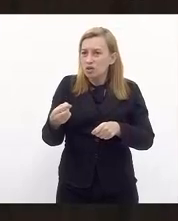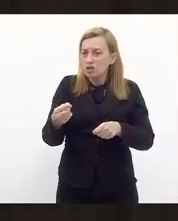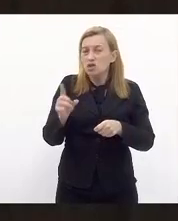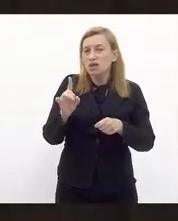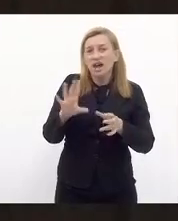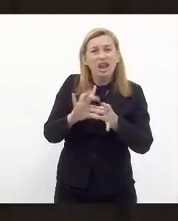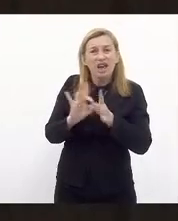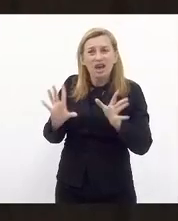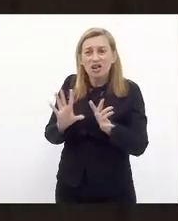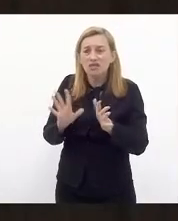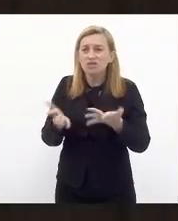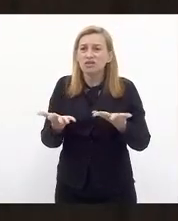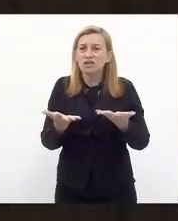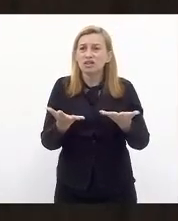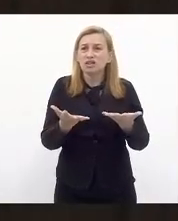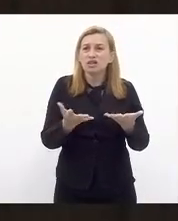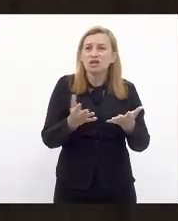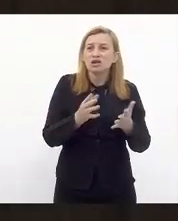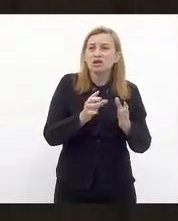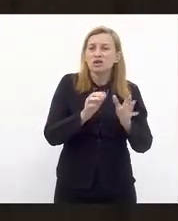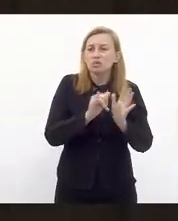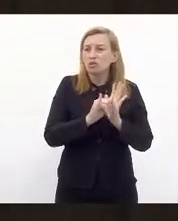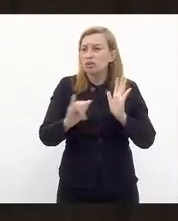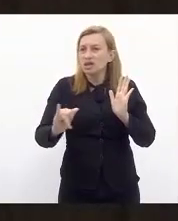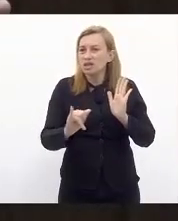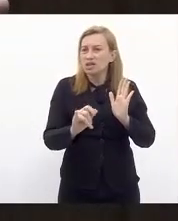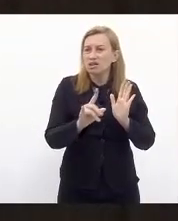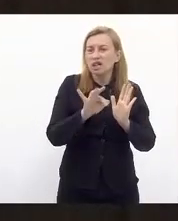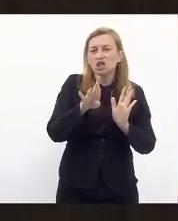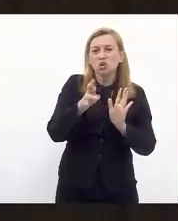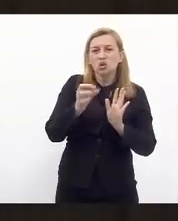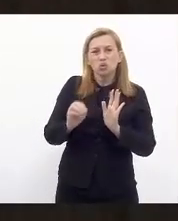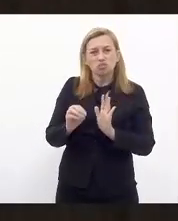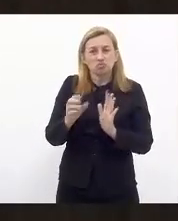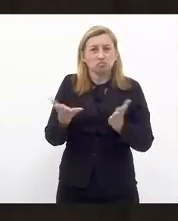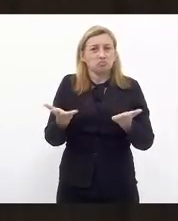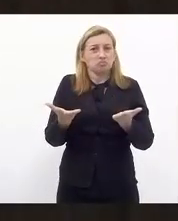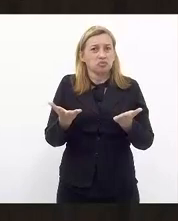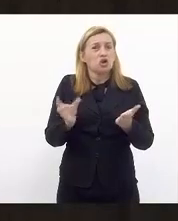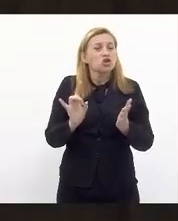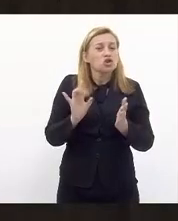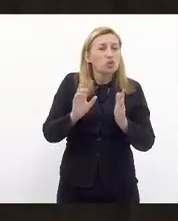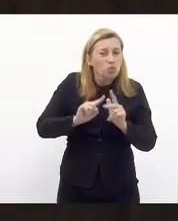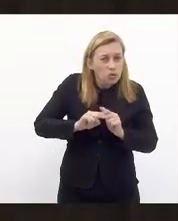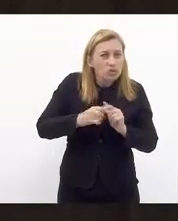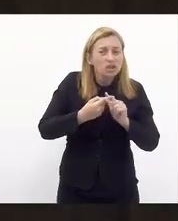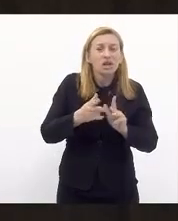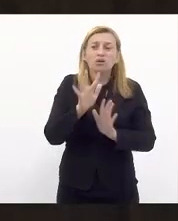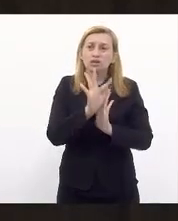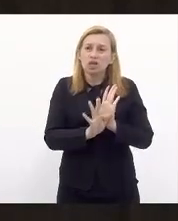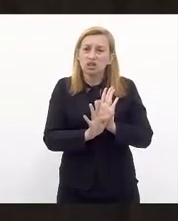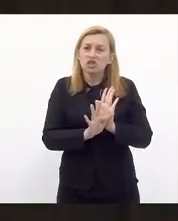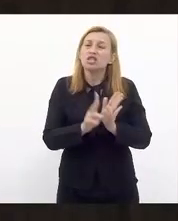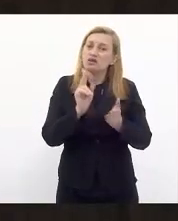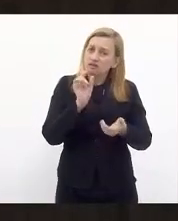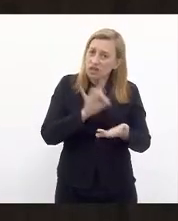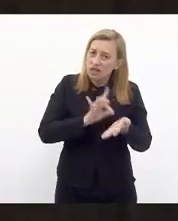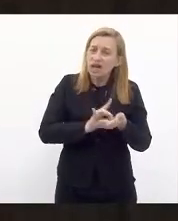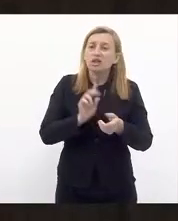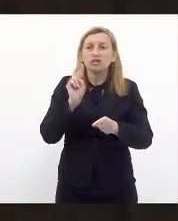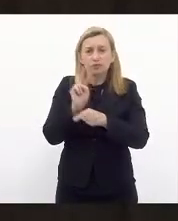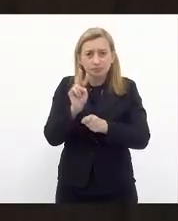inicialmente solto devendo a comissão atualizar publicação em Sítio eletrônico dia de que então só ajeitar o texto é para dizer que vai beijo